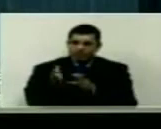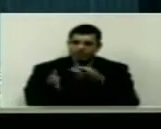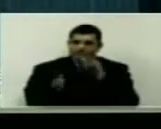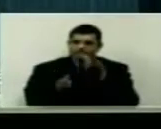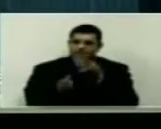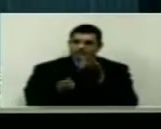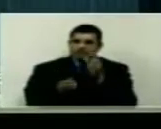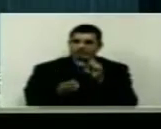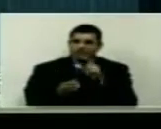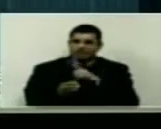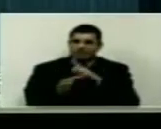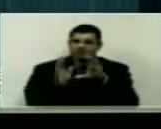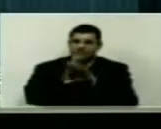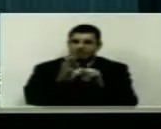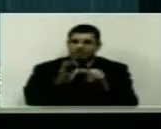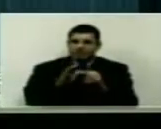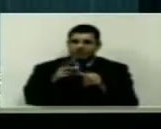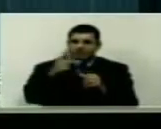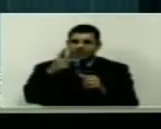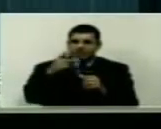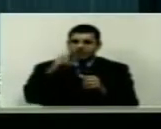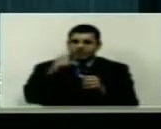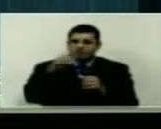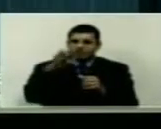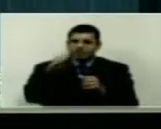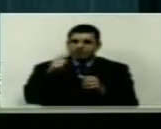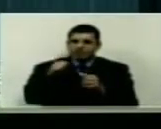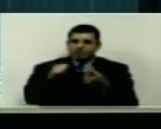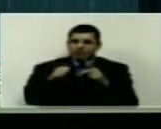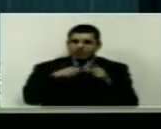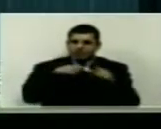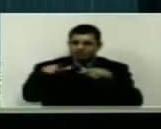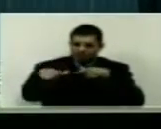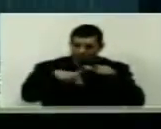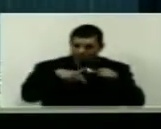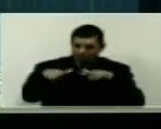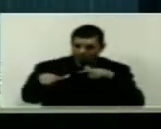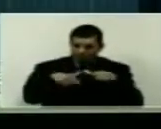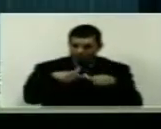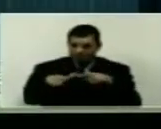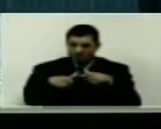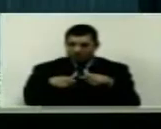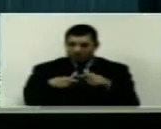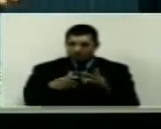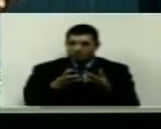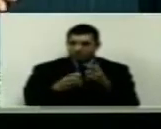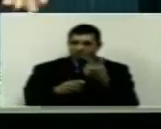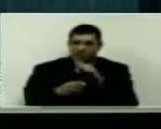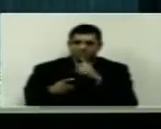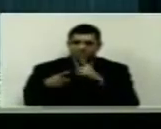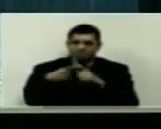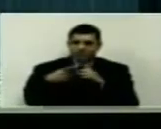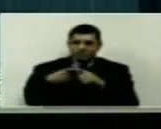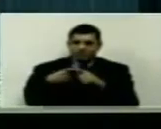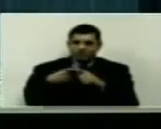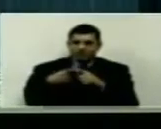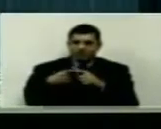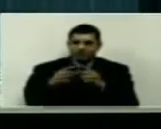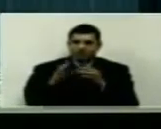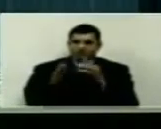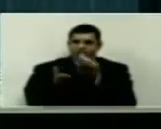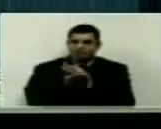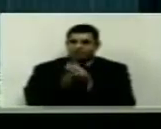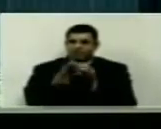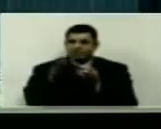tratar com quem tem legitimidade política dos seus partidos e das suas bancadas, e não por quem é desautorizado pelo